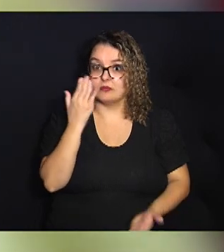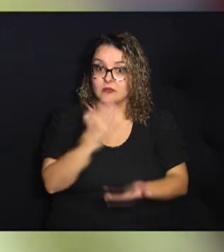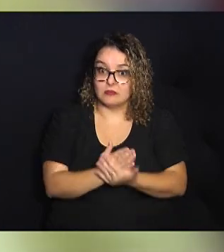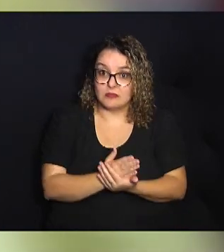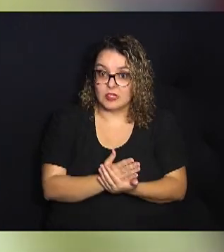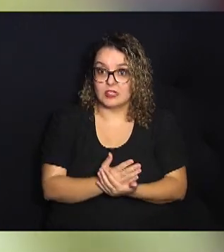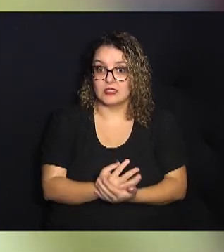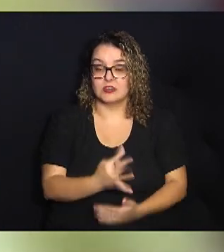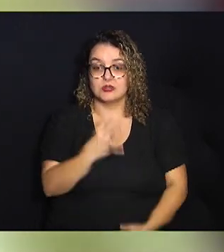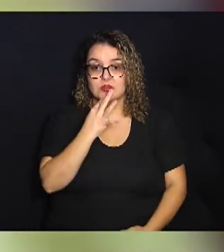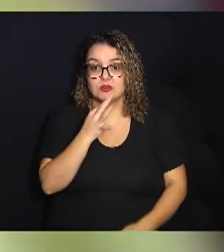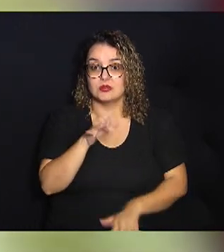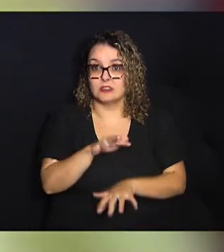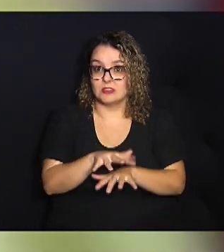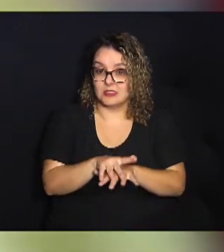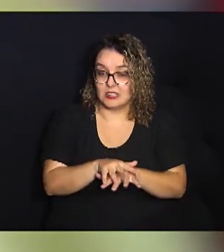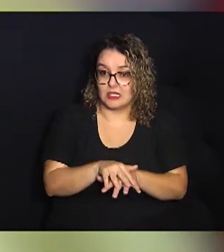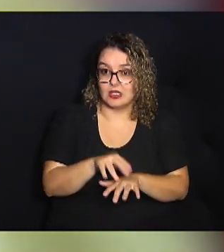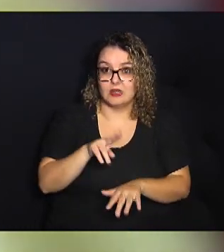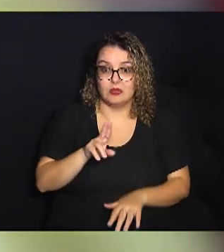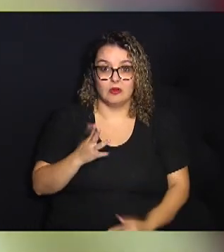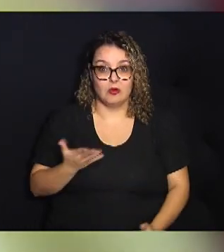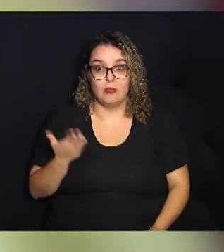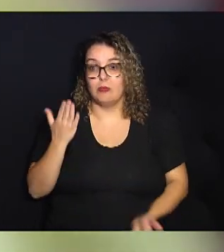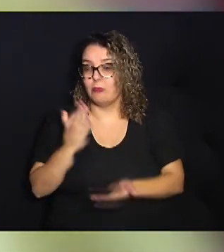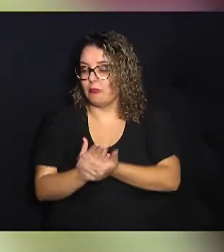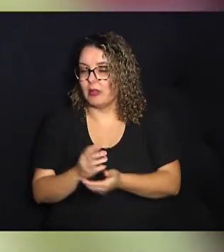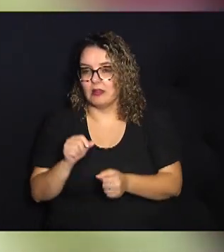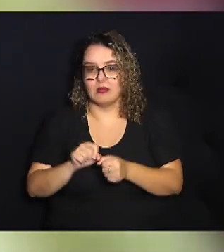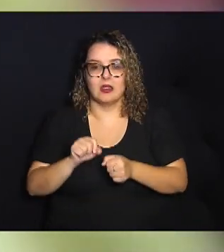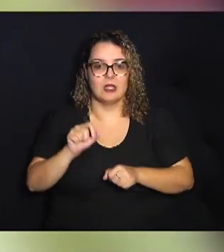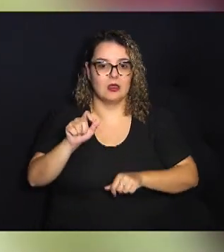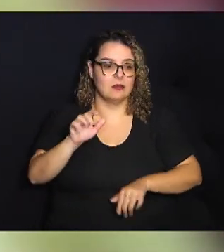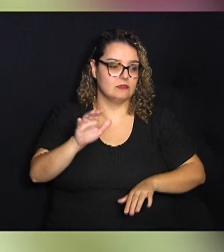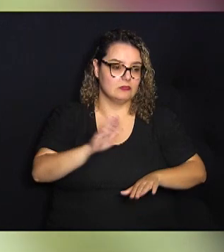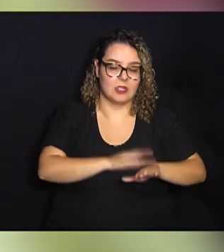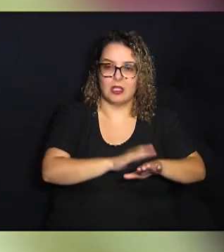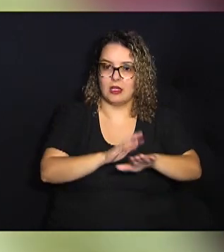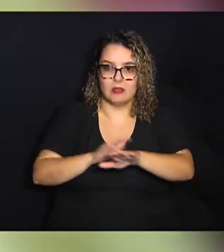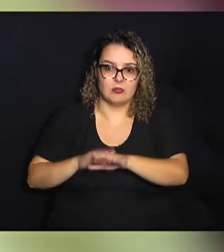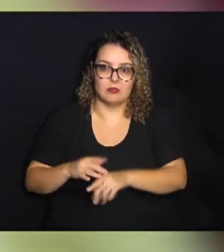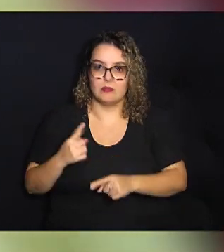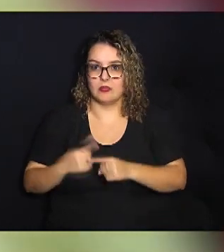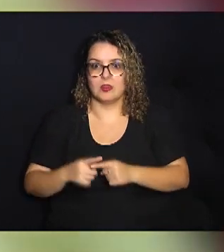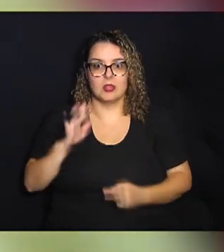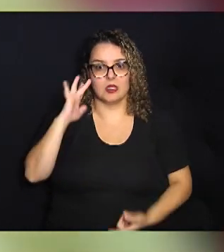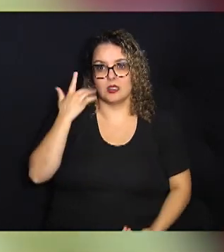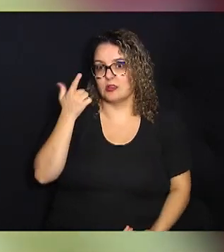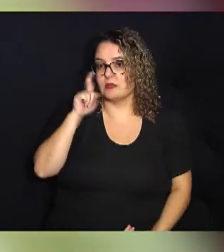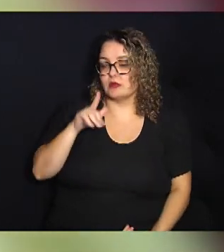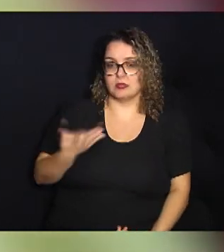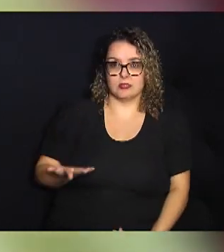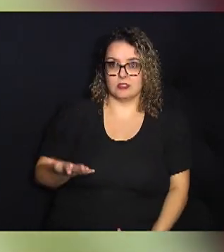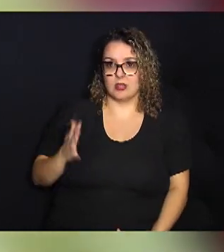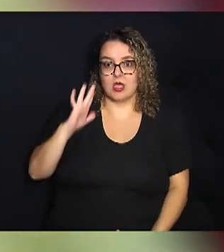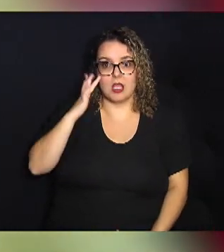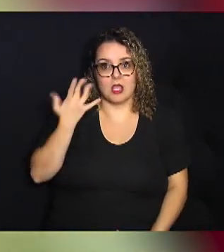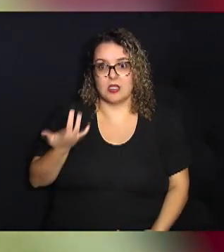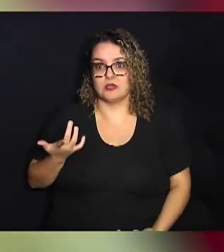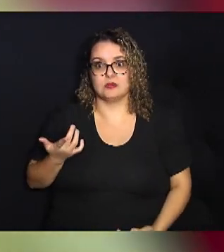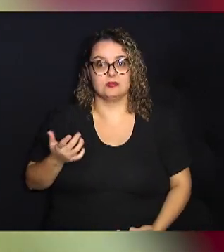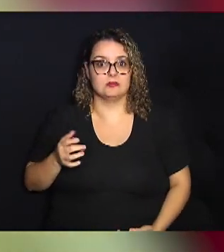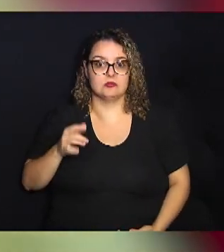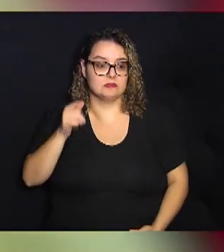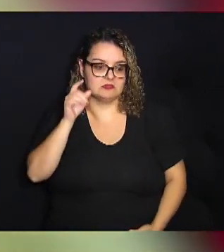Braille ou deixam de fazer outras atividades porque acha que não vai dar, porque acha que não vai conseguir ou